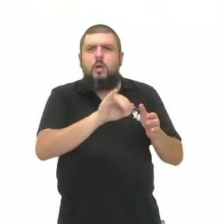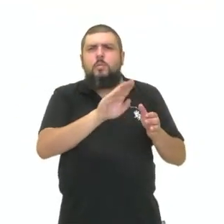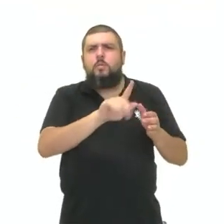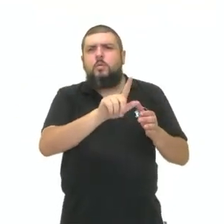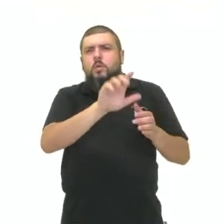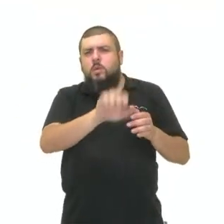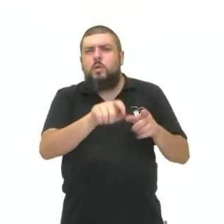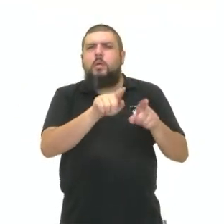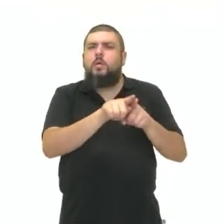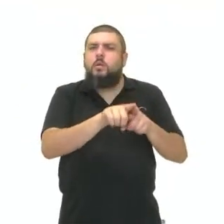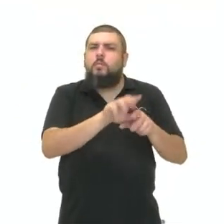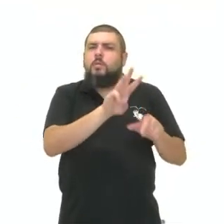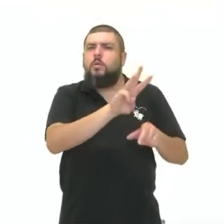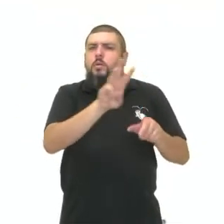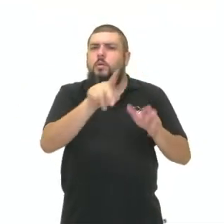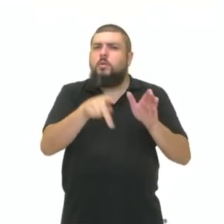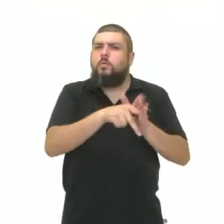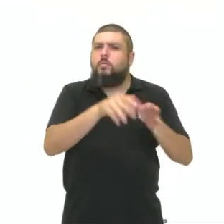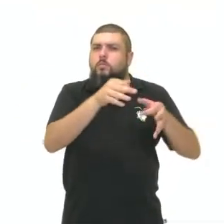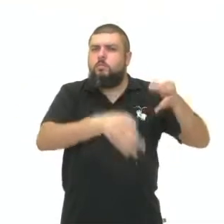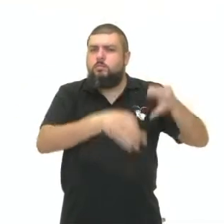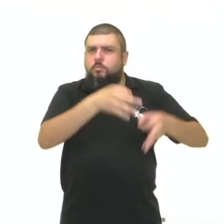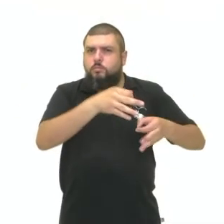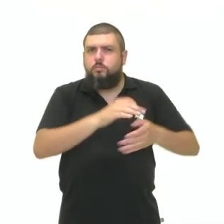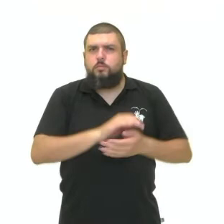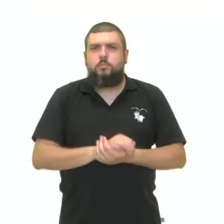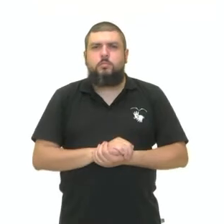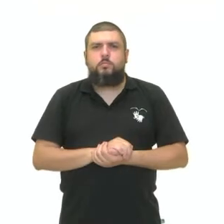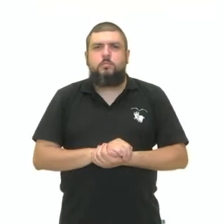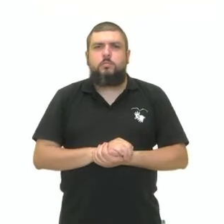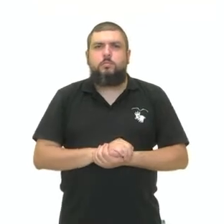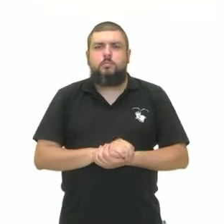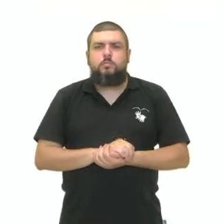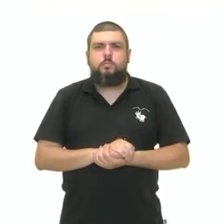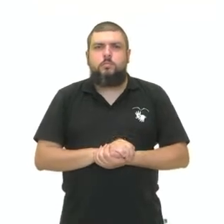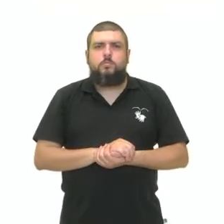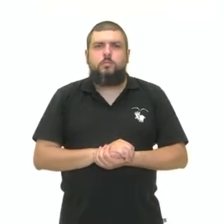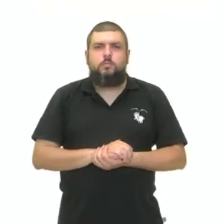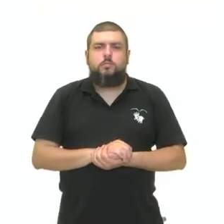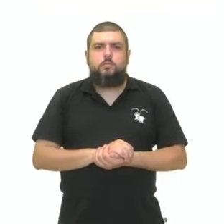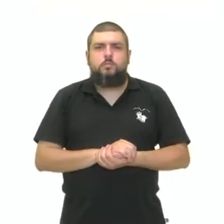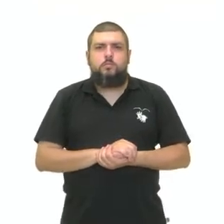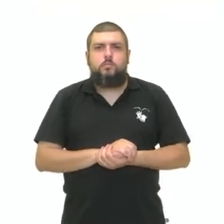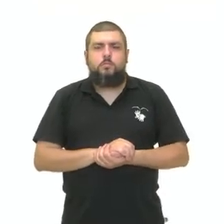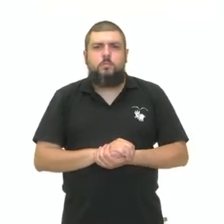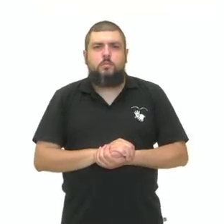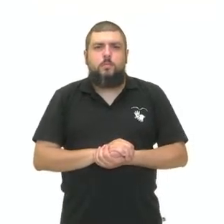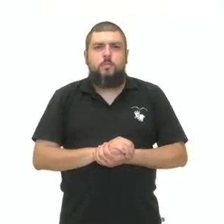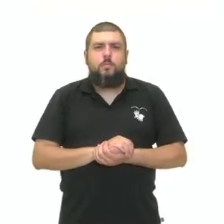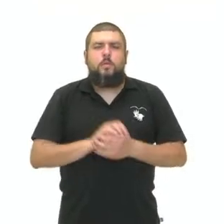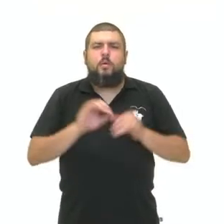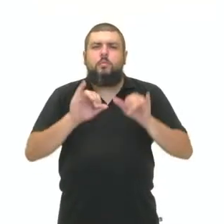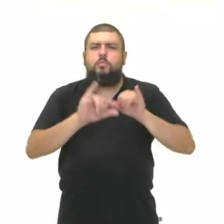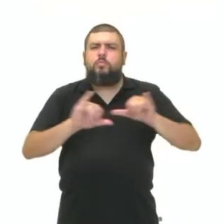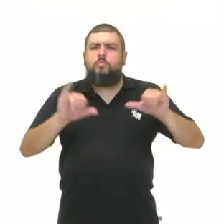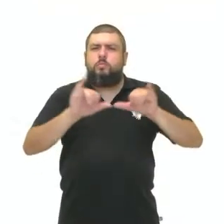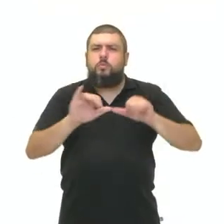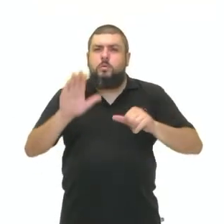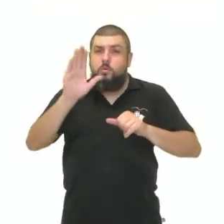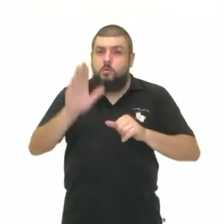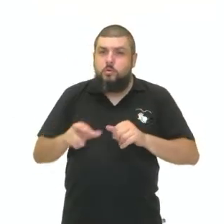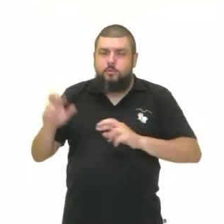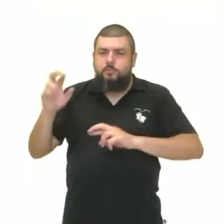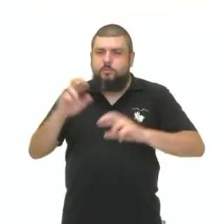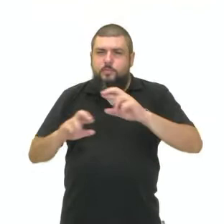tribunais eleitorais, por exemplo. Entre as notícias já analisadas estão uma de que